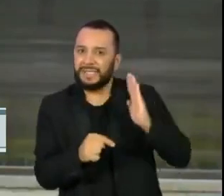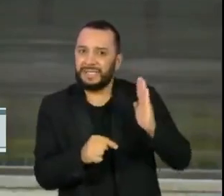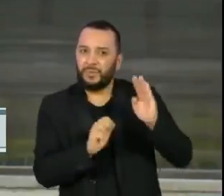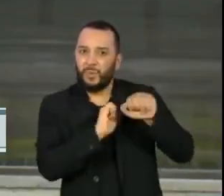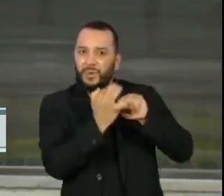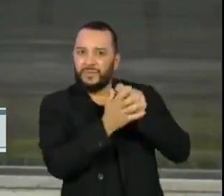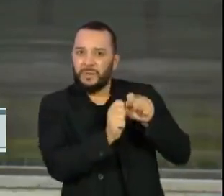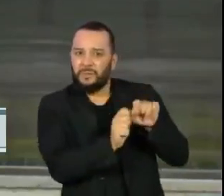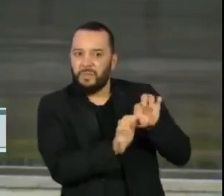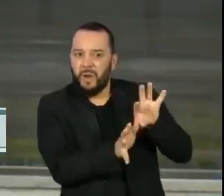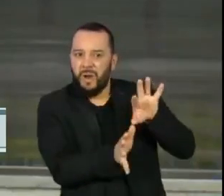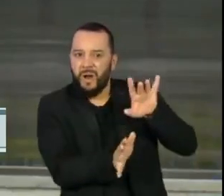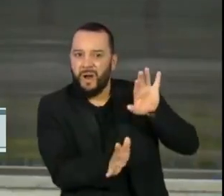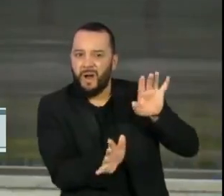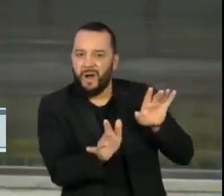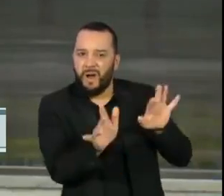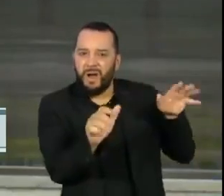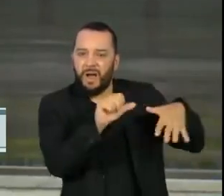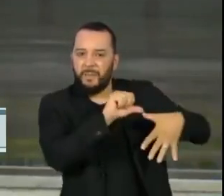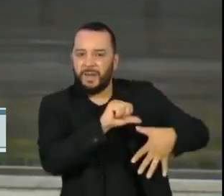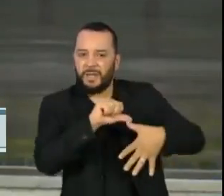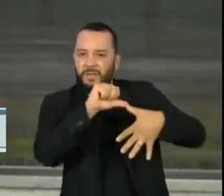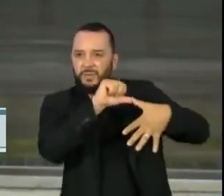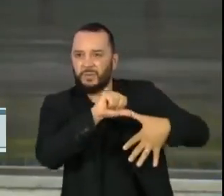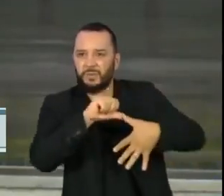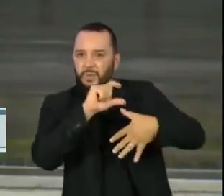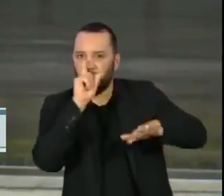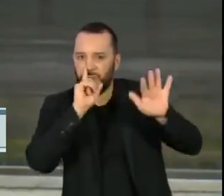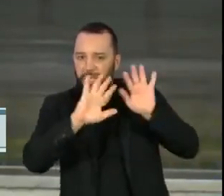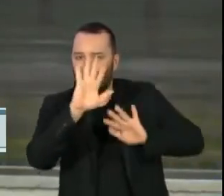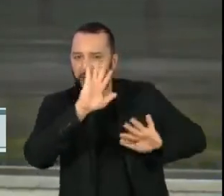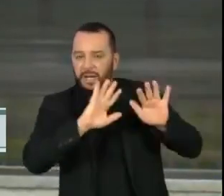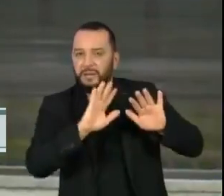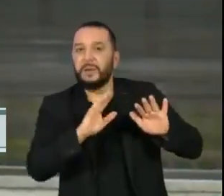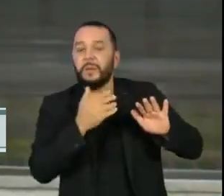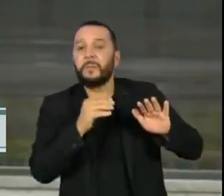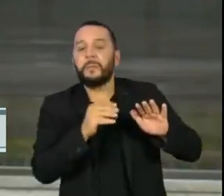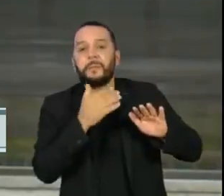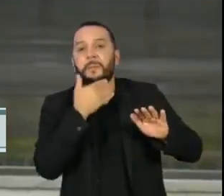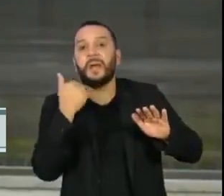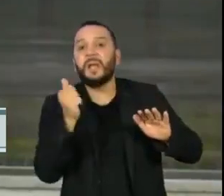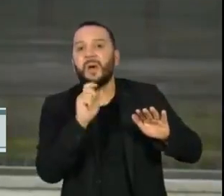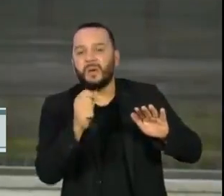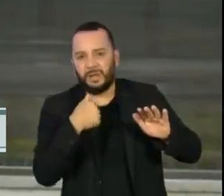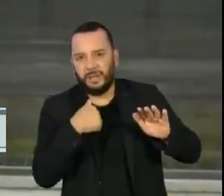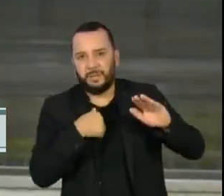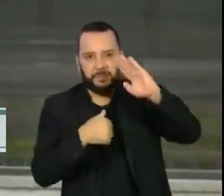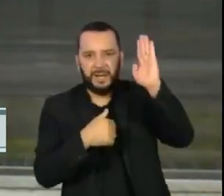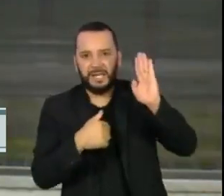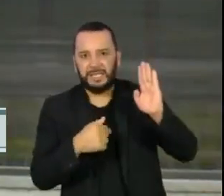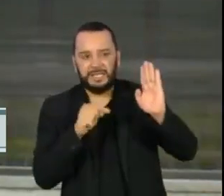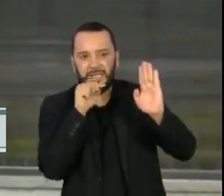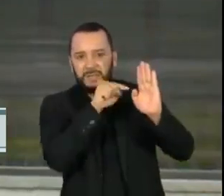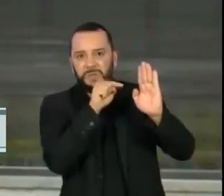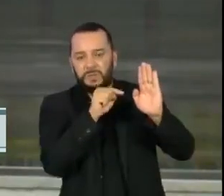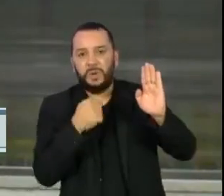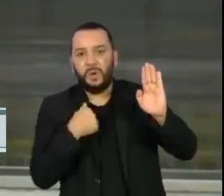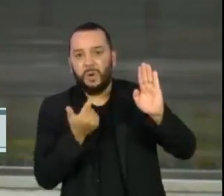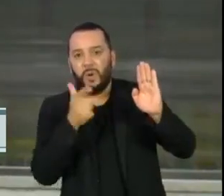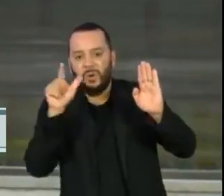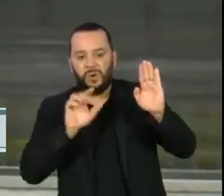Sul e que ele recomendava o isolamento desses países em relação ao Brasil para que